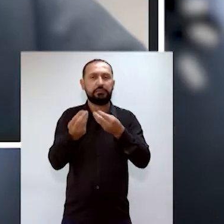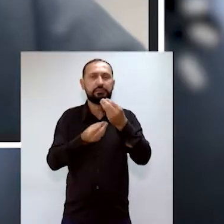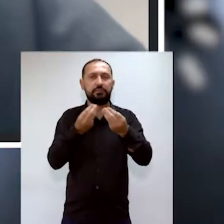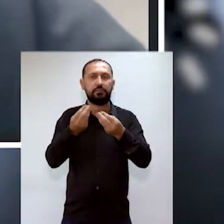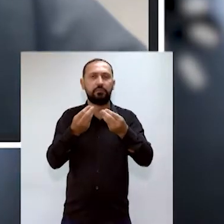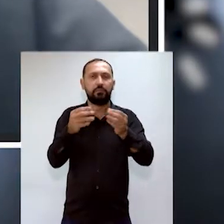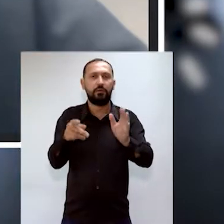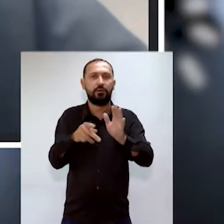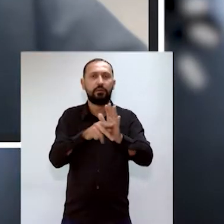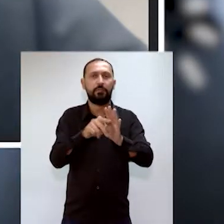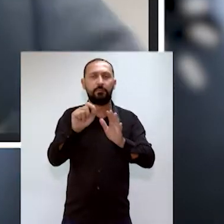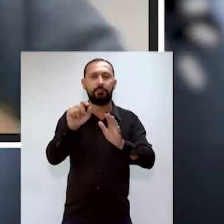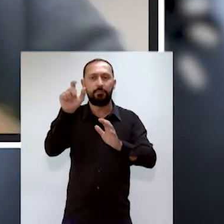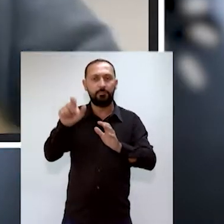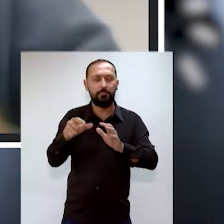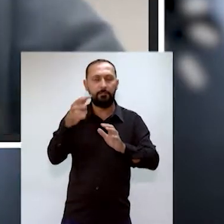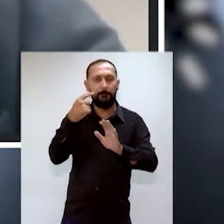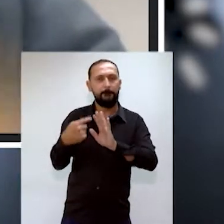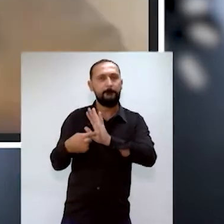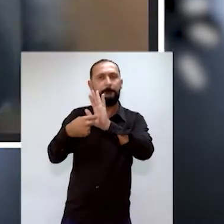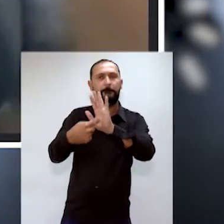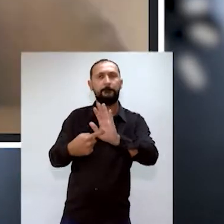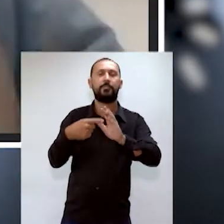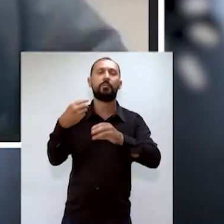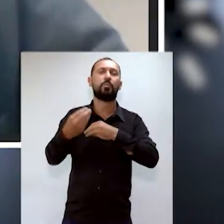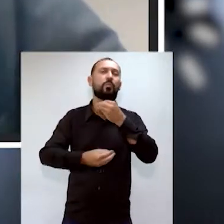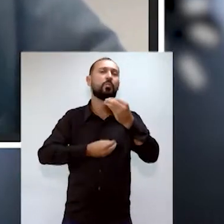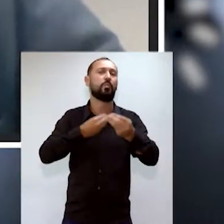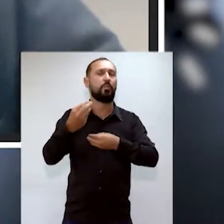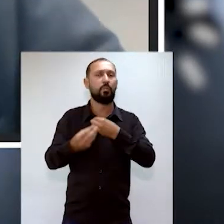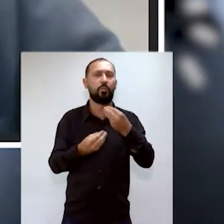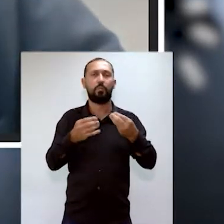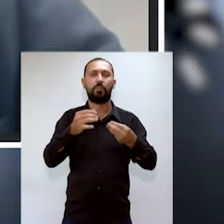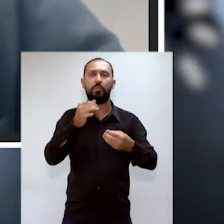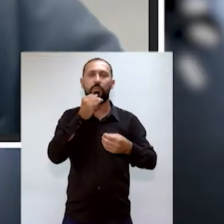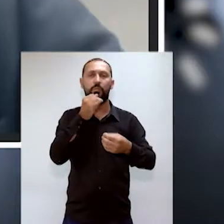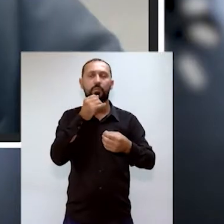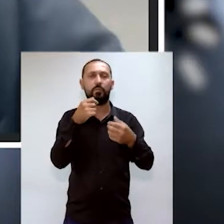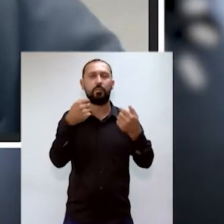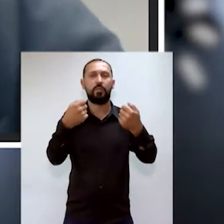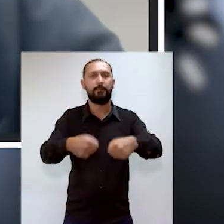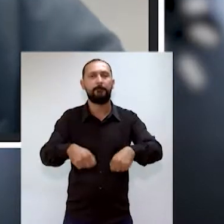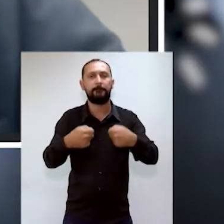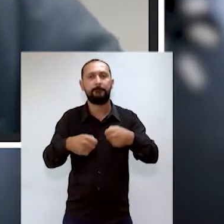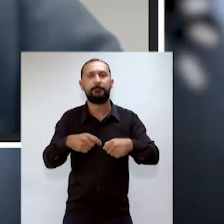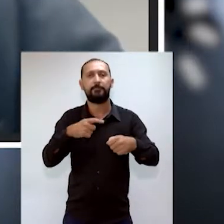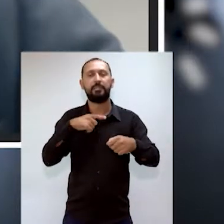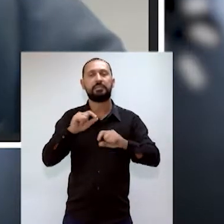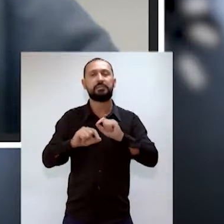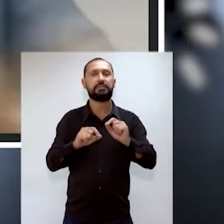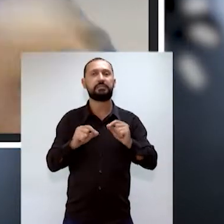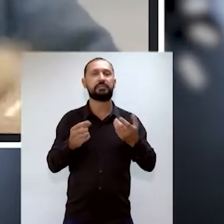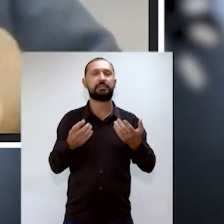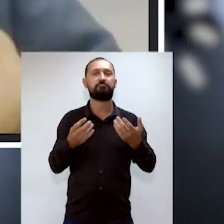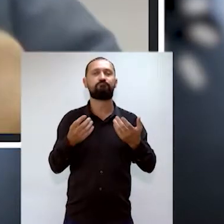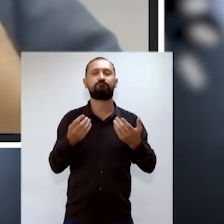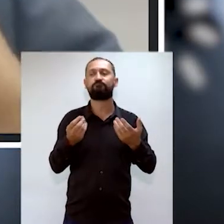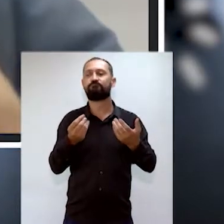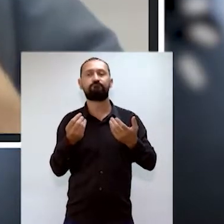áudio, e aí a própria voz também revela, né, no discurso, porque a gente precisa, às vezes, mais do